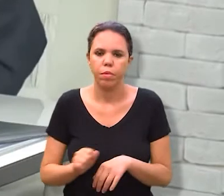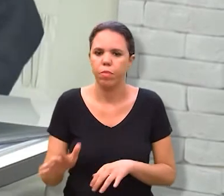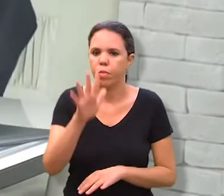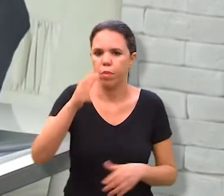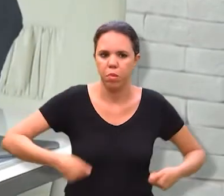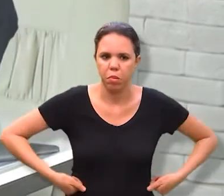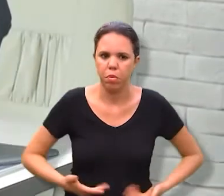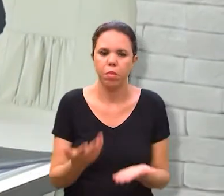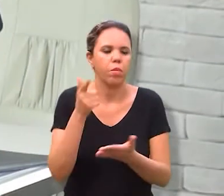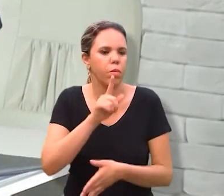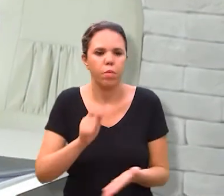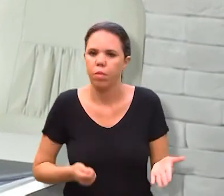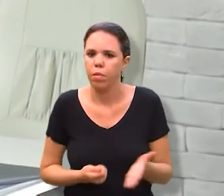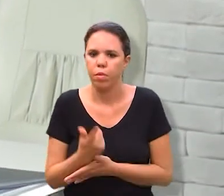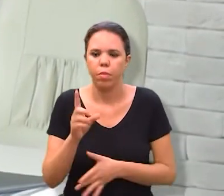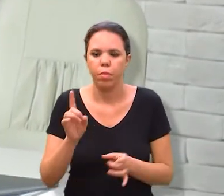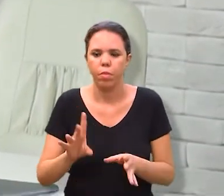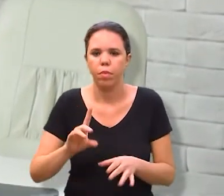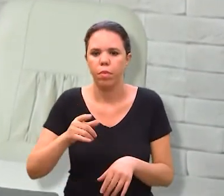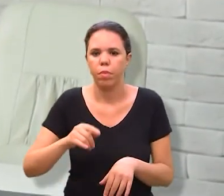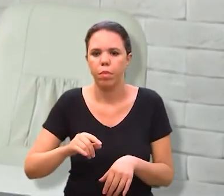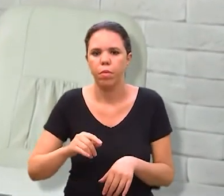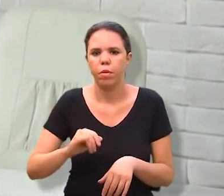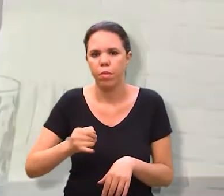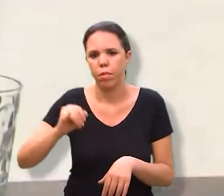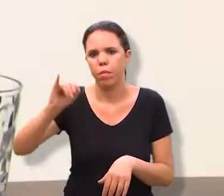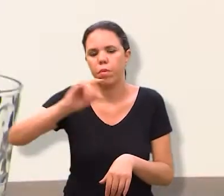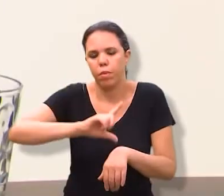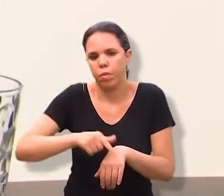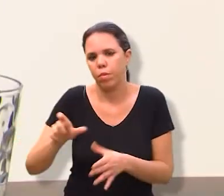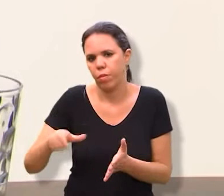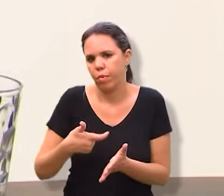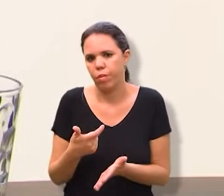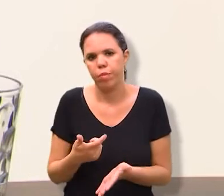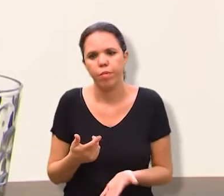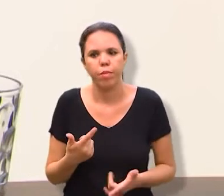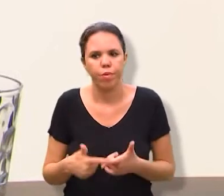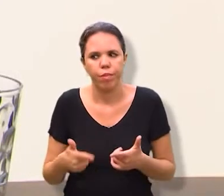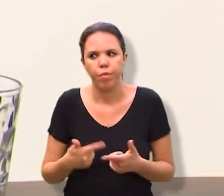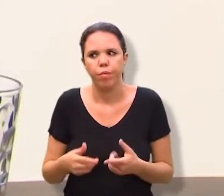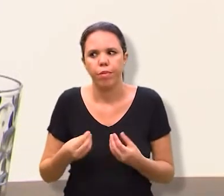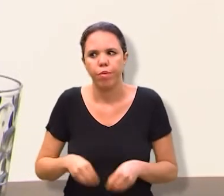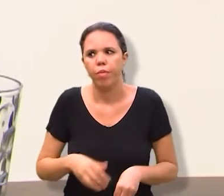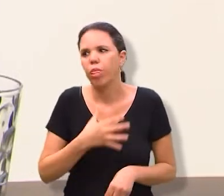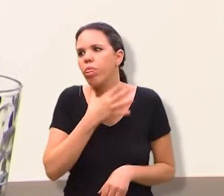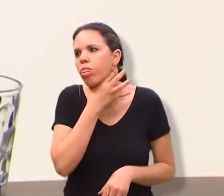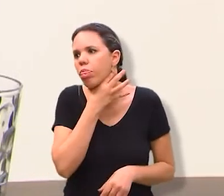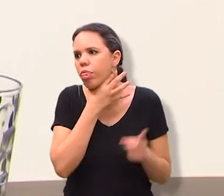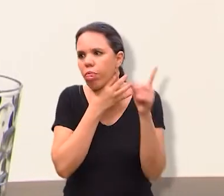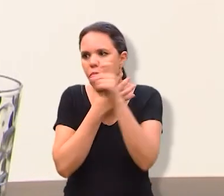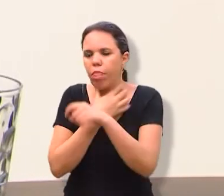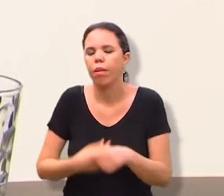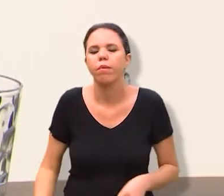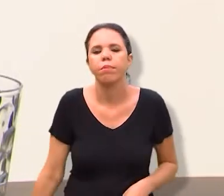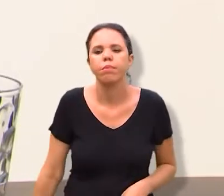que você não vai conseguir pagar, porque se você deixar entrar no rotativo do cartão de crédito, aí realmente a